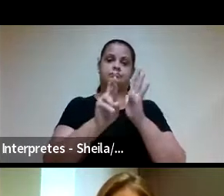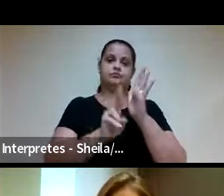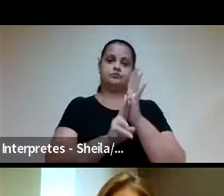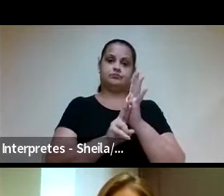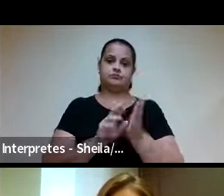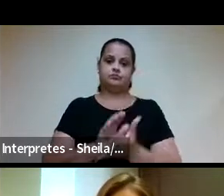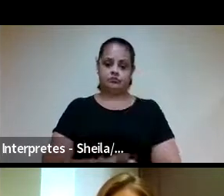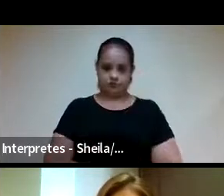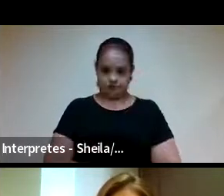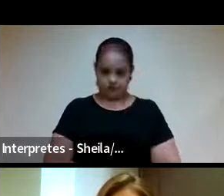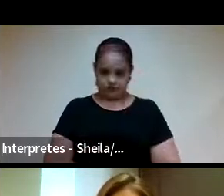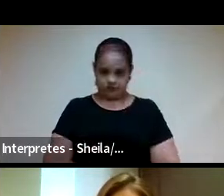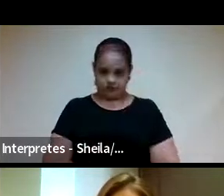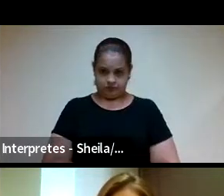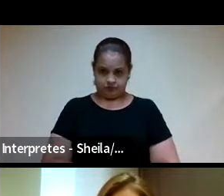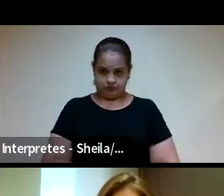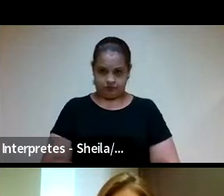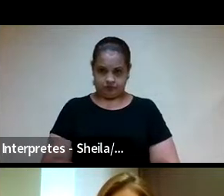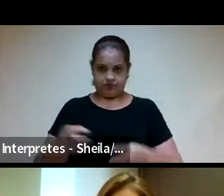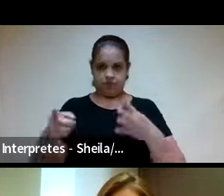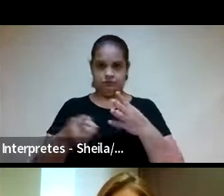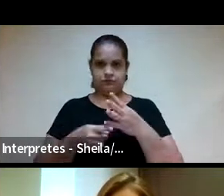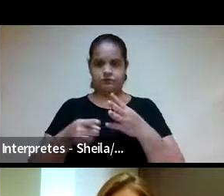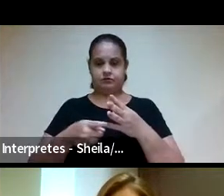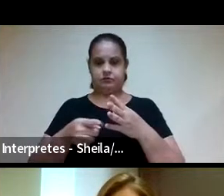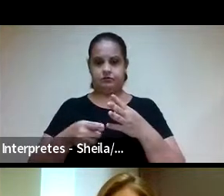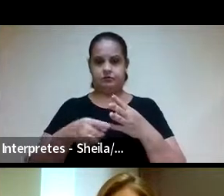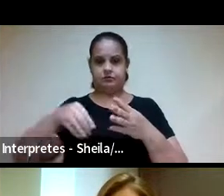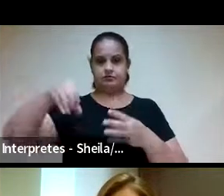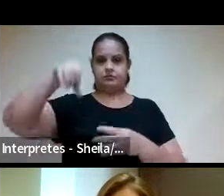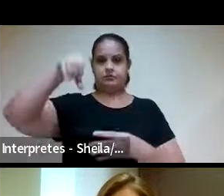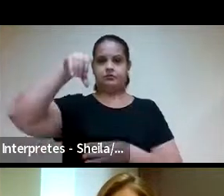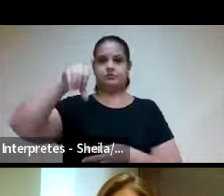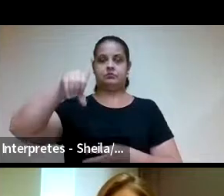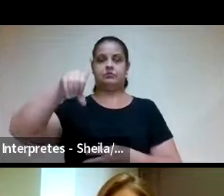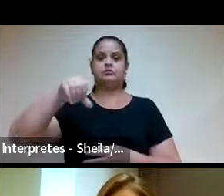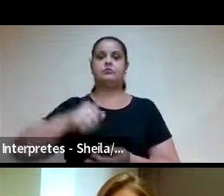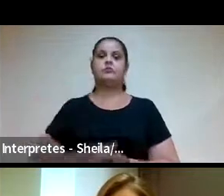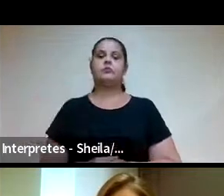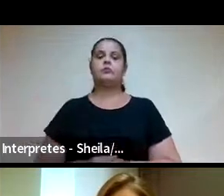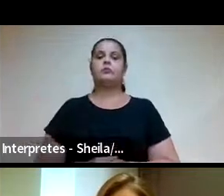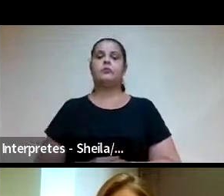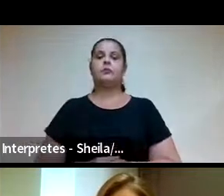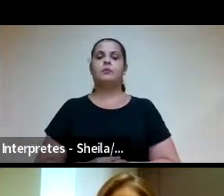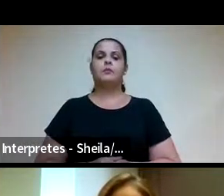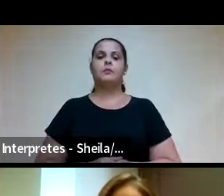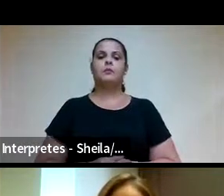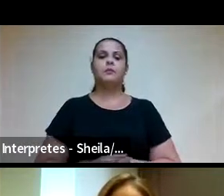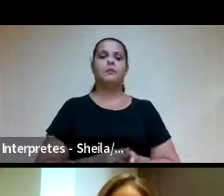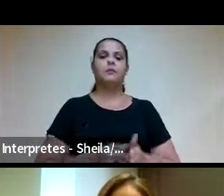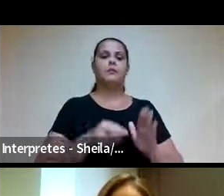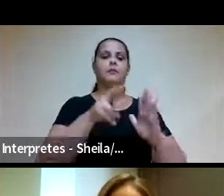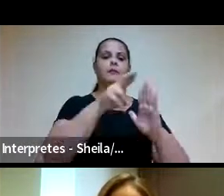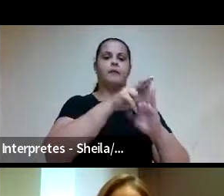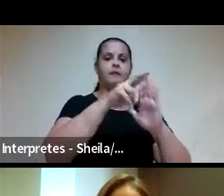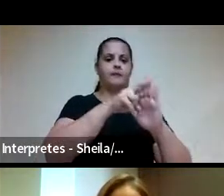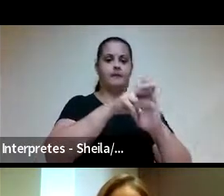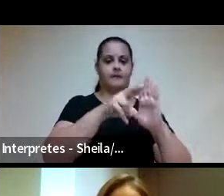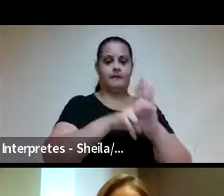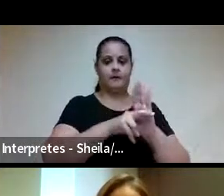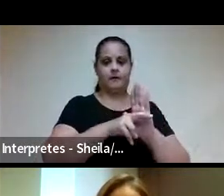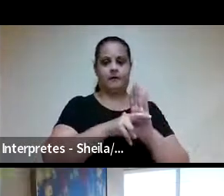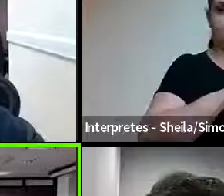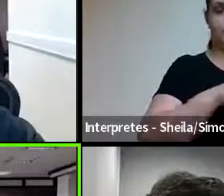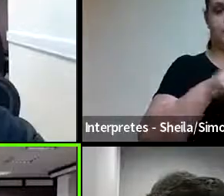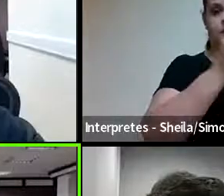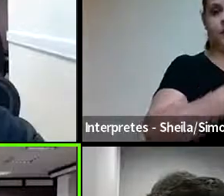relatora. O nono processo da tarde é um recurso, é um requerimento de regularização de